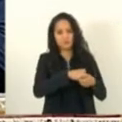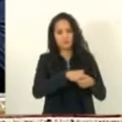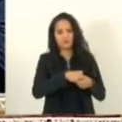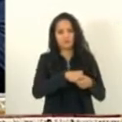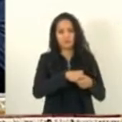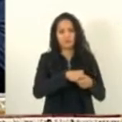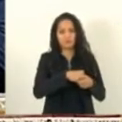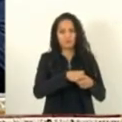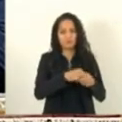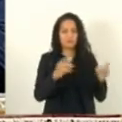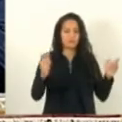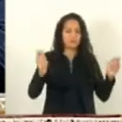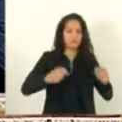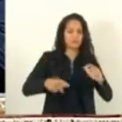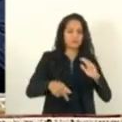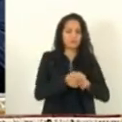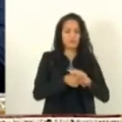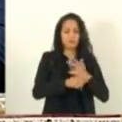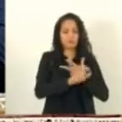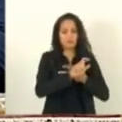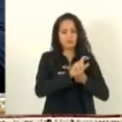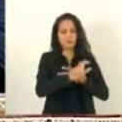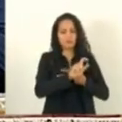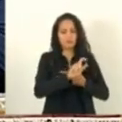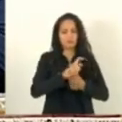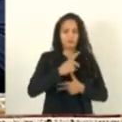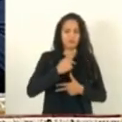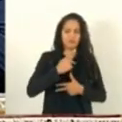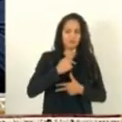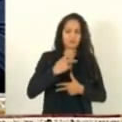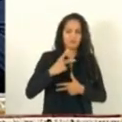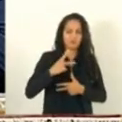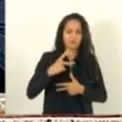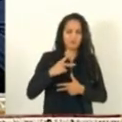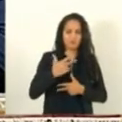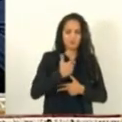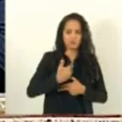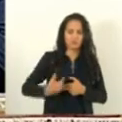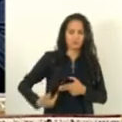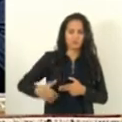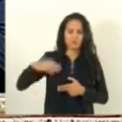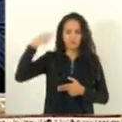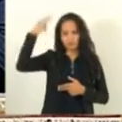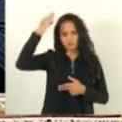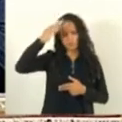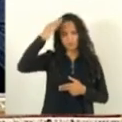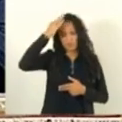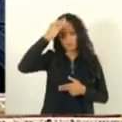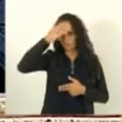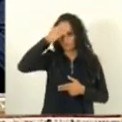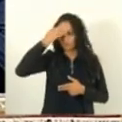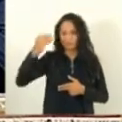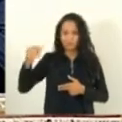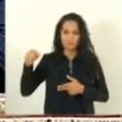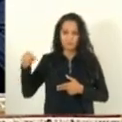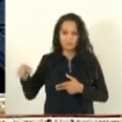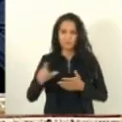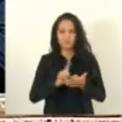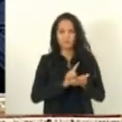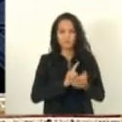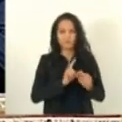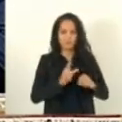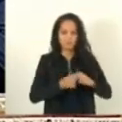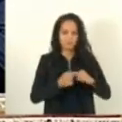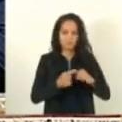de competência legislativa privativa do governador do Estado do Espírito Santo, conforme artigo